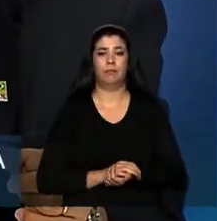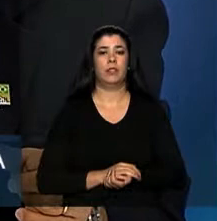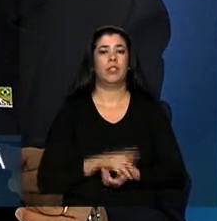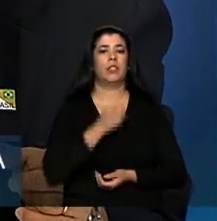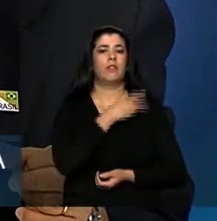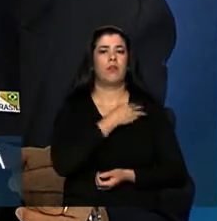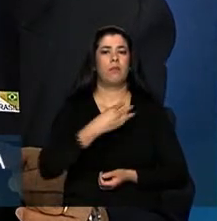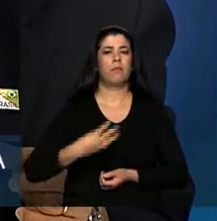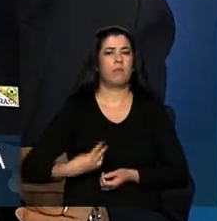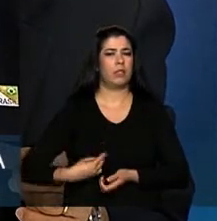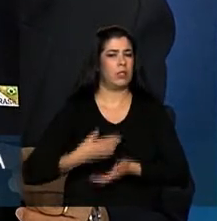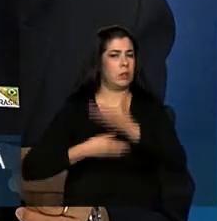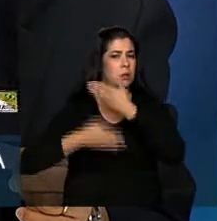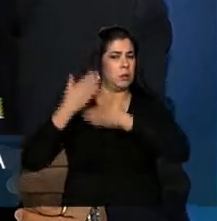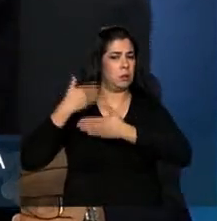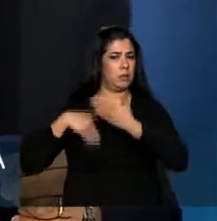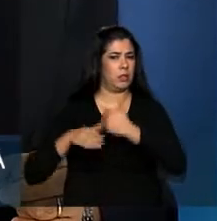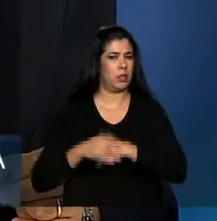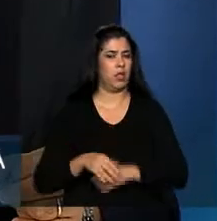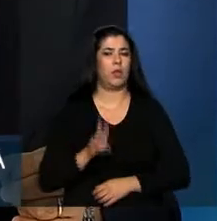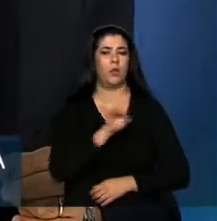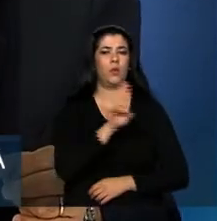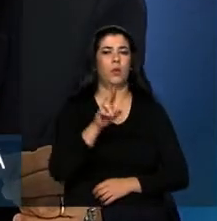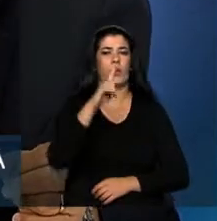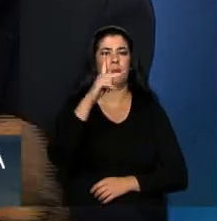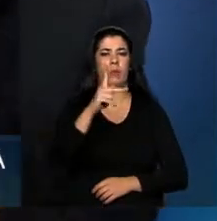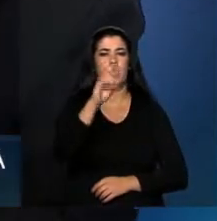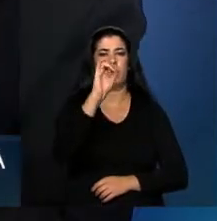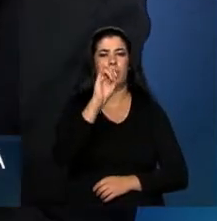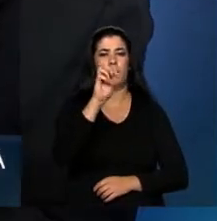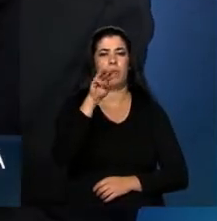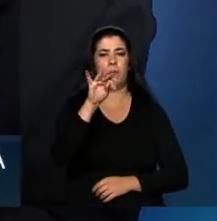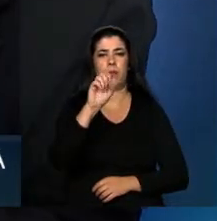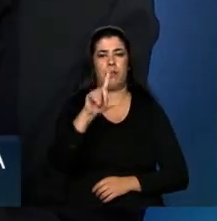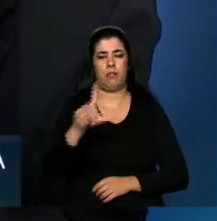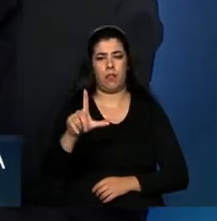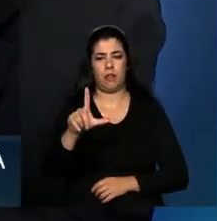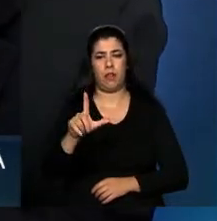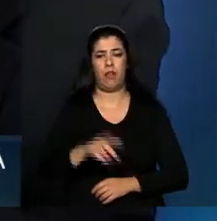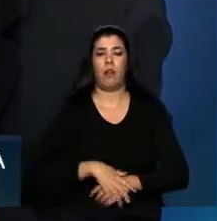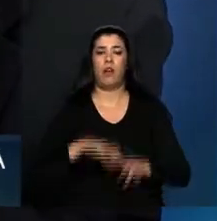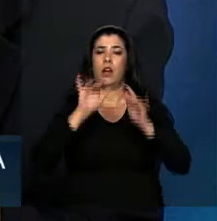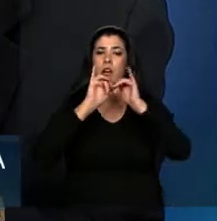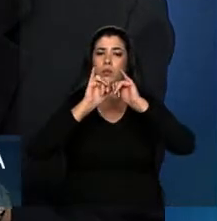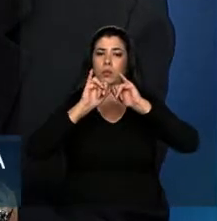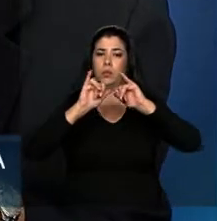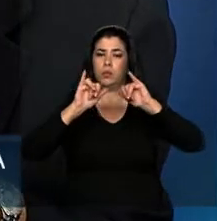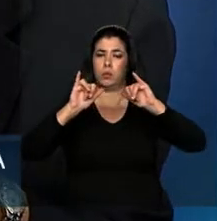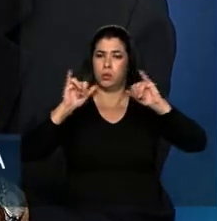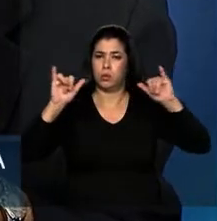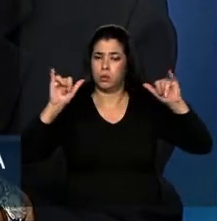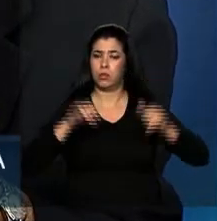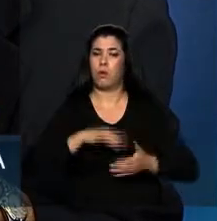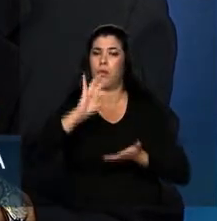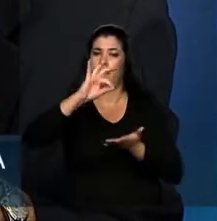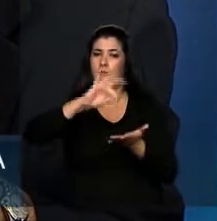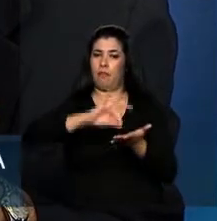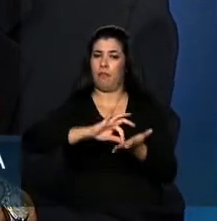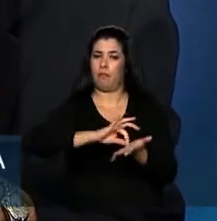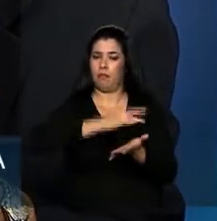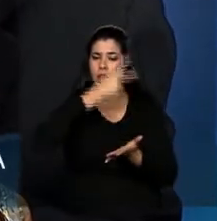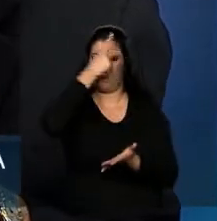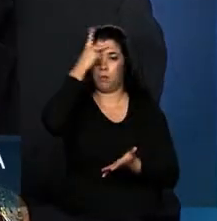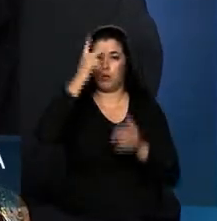passado, chamado Pimentel, anunciou um cadastramento dos segurados